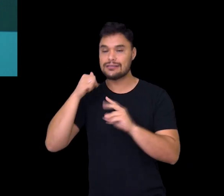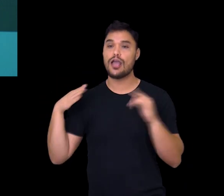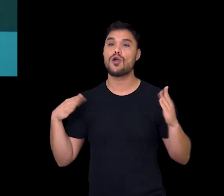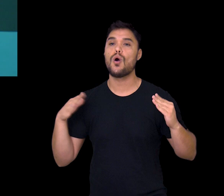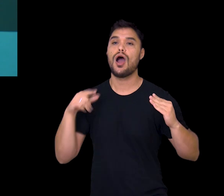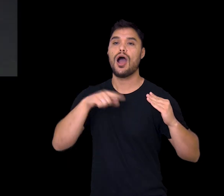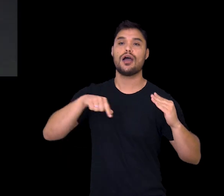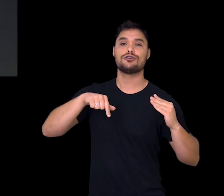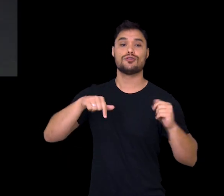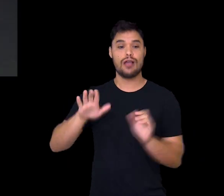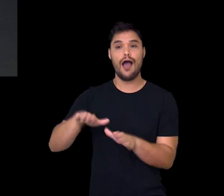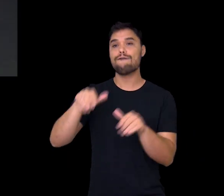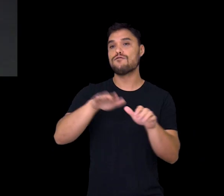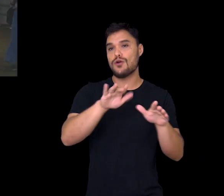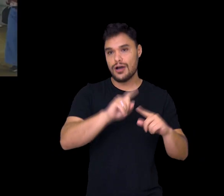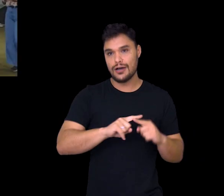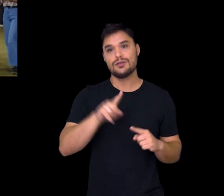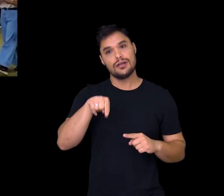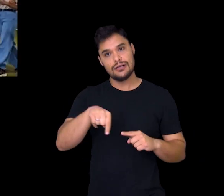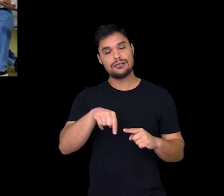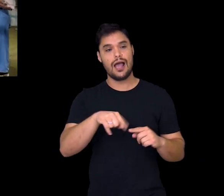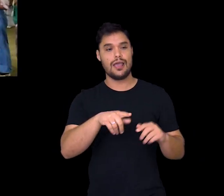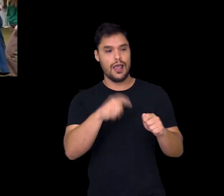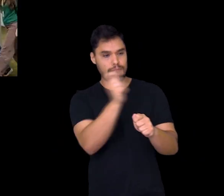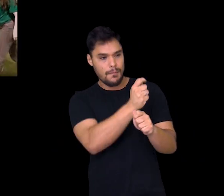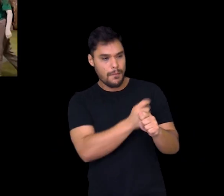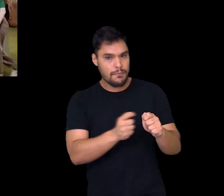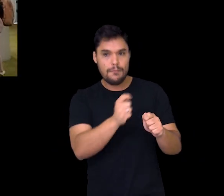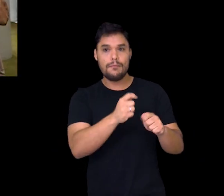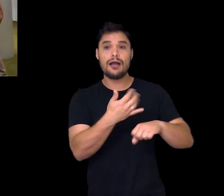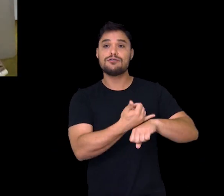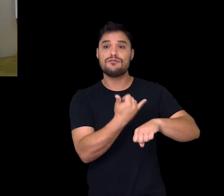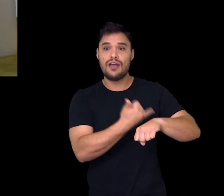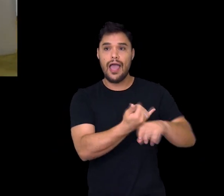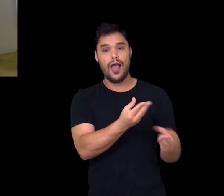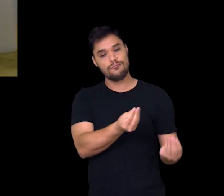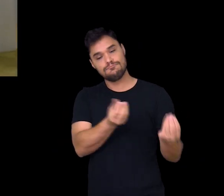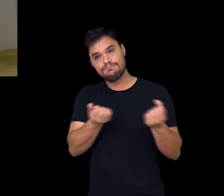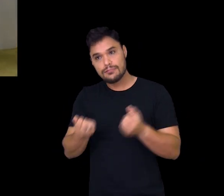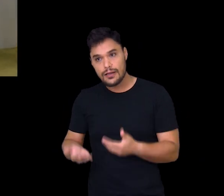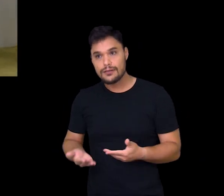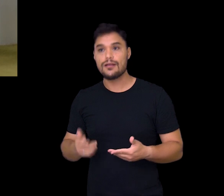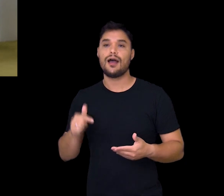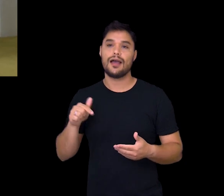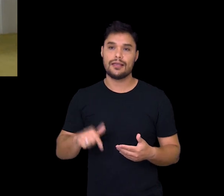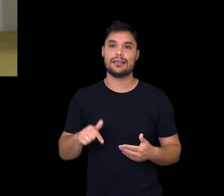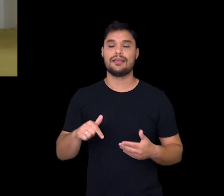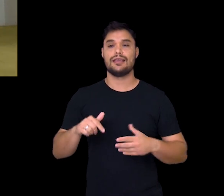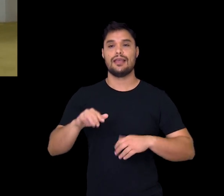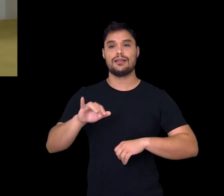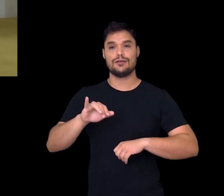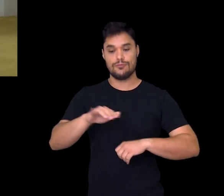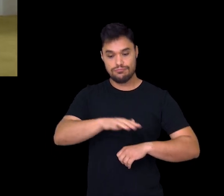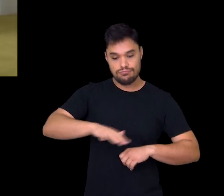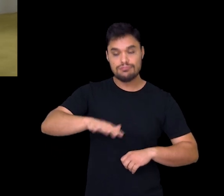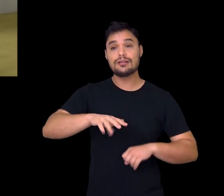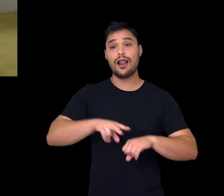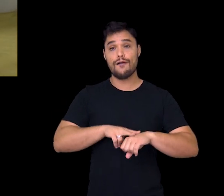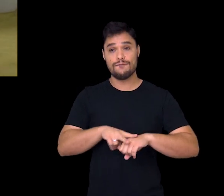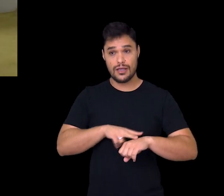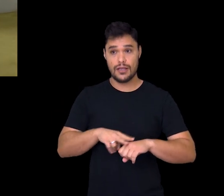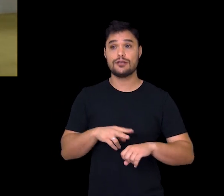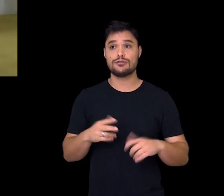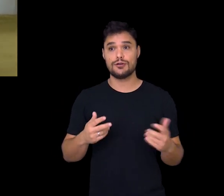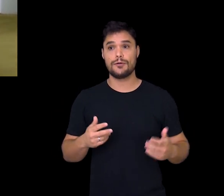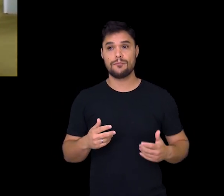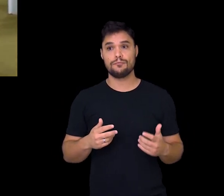aí o molde original... O molde original vem para o Salão Verde, que é colocado ali estrategicamente, de tal forma que entre as outras obras de arte